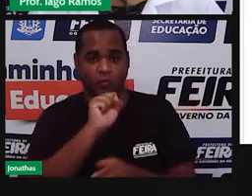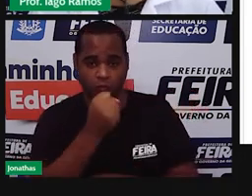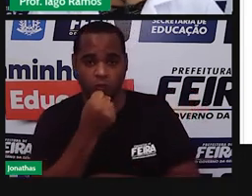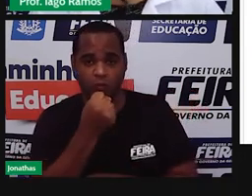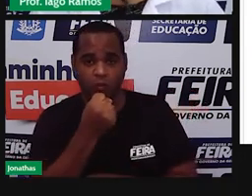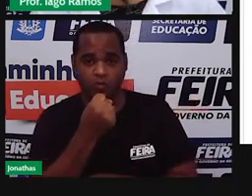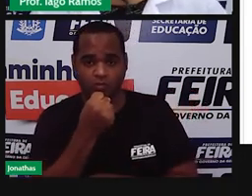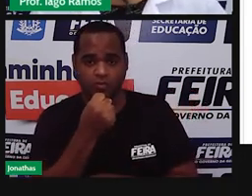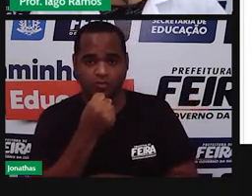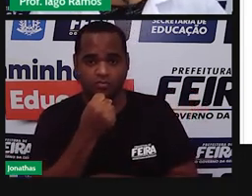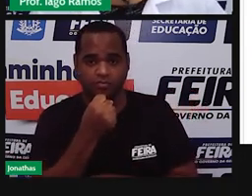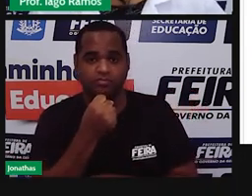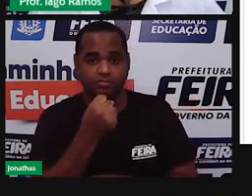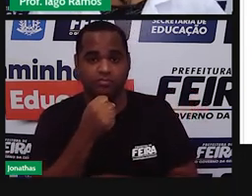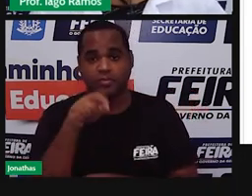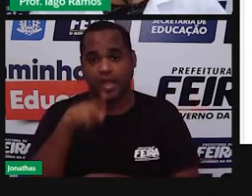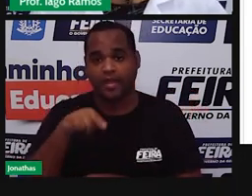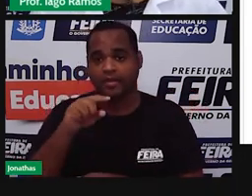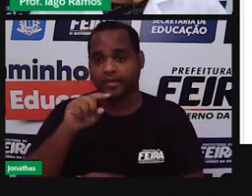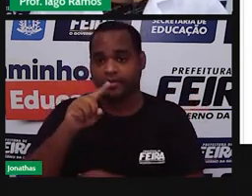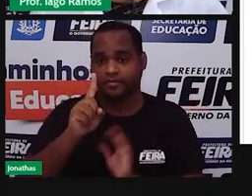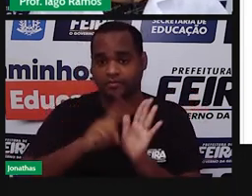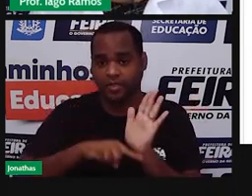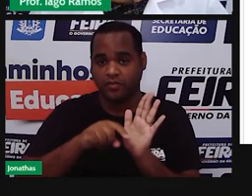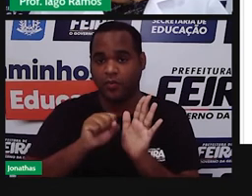8, né?